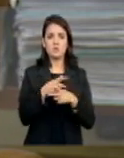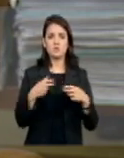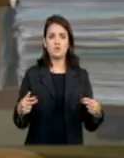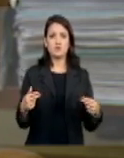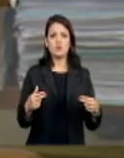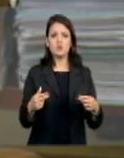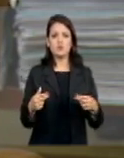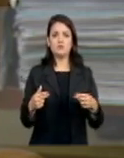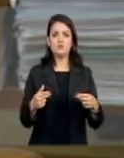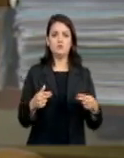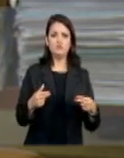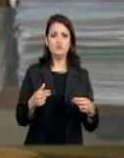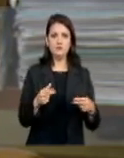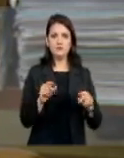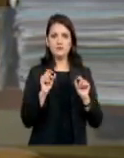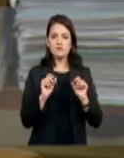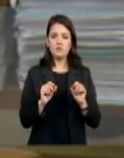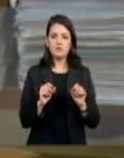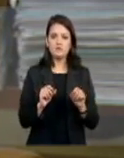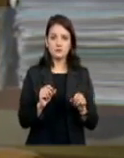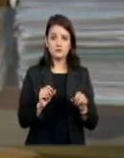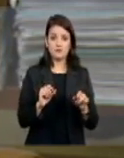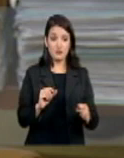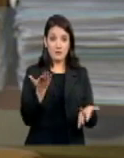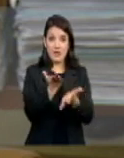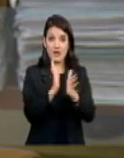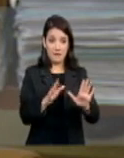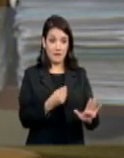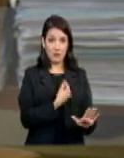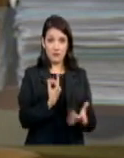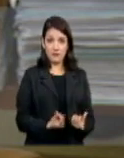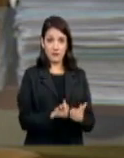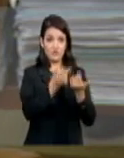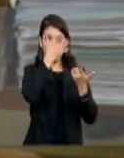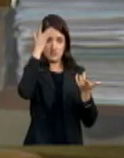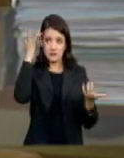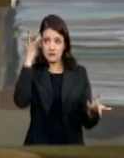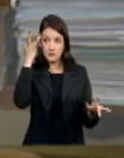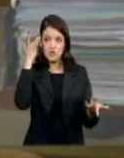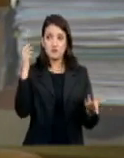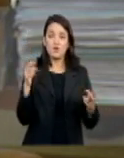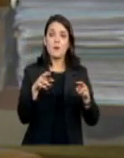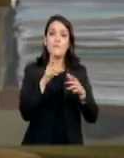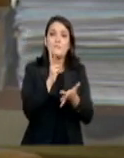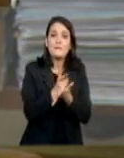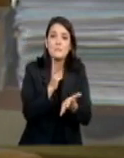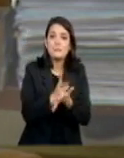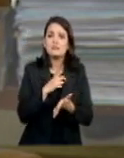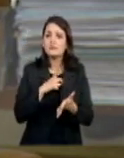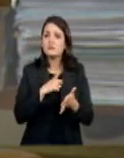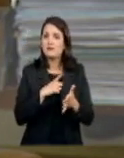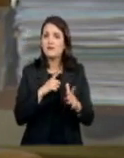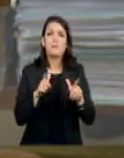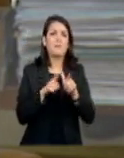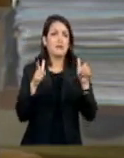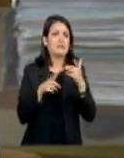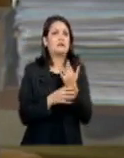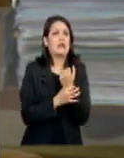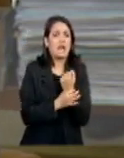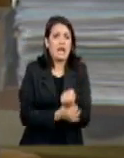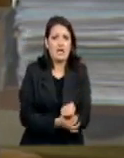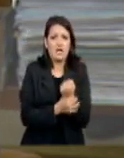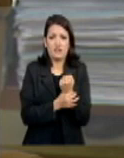devassa da vida financeira das pessoas em geral por maiores que possam ser as garantias